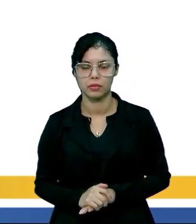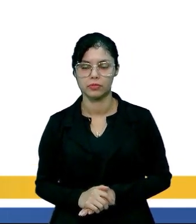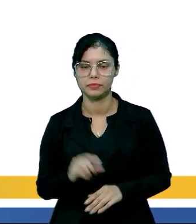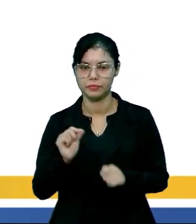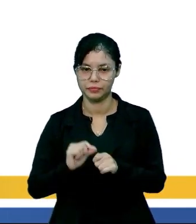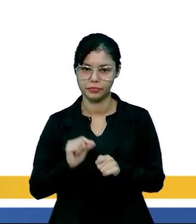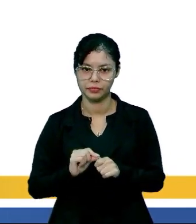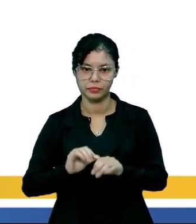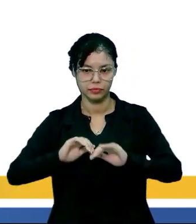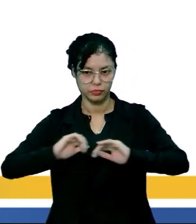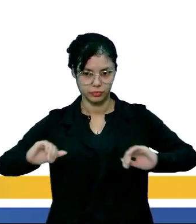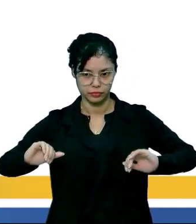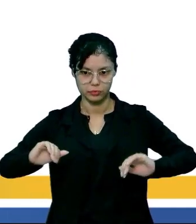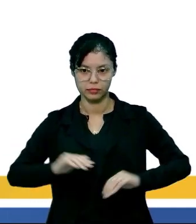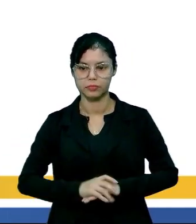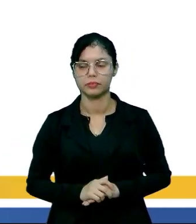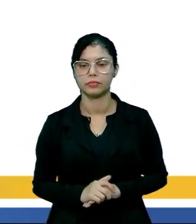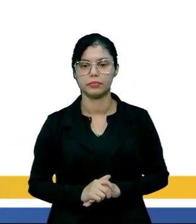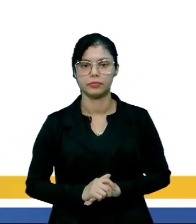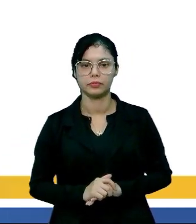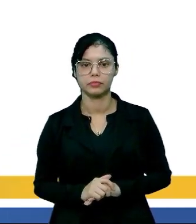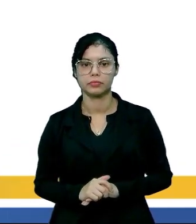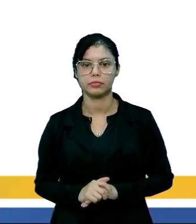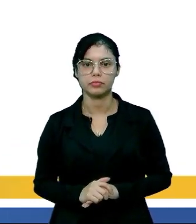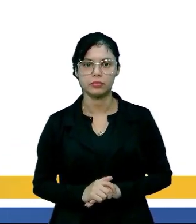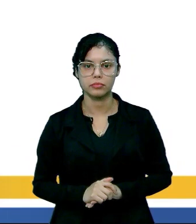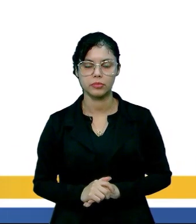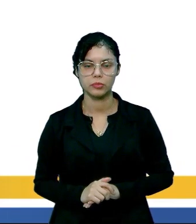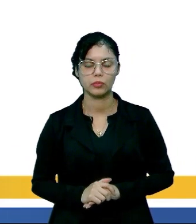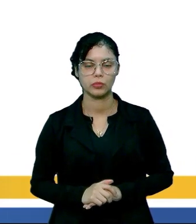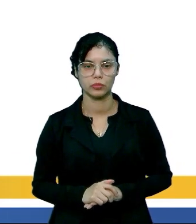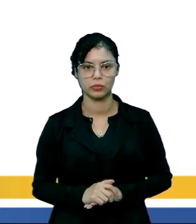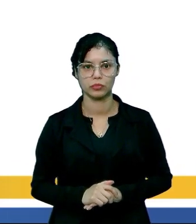que ficou separado do primeiro.